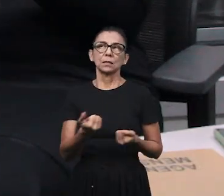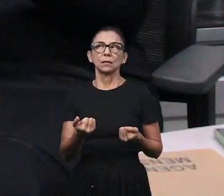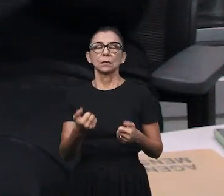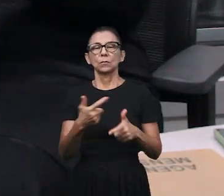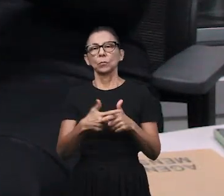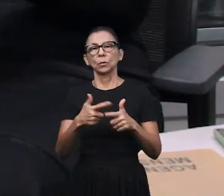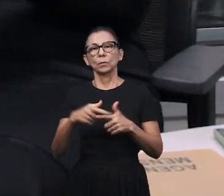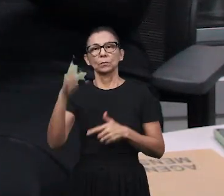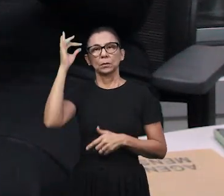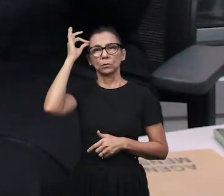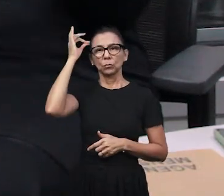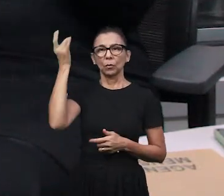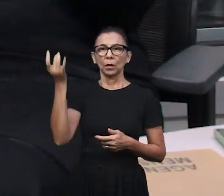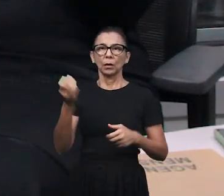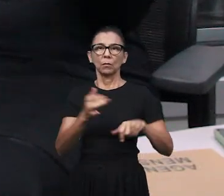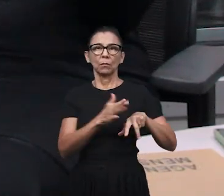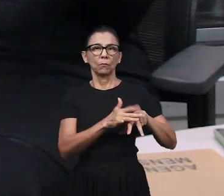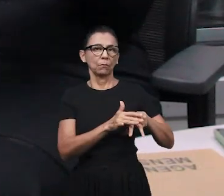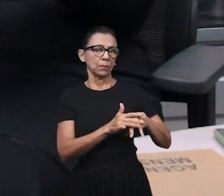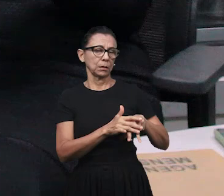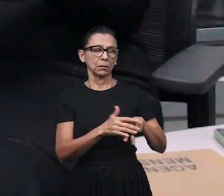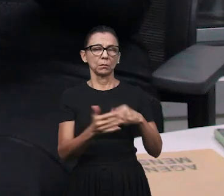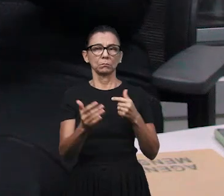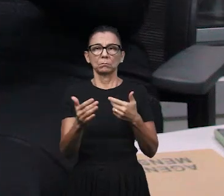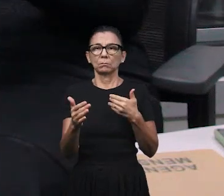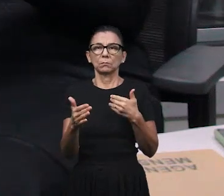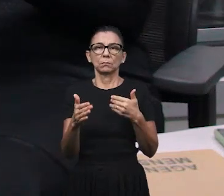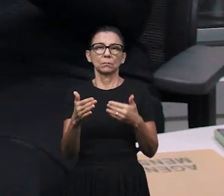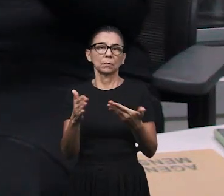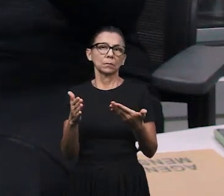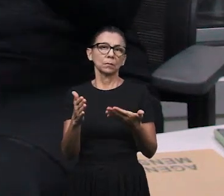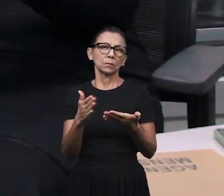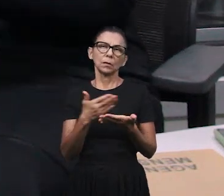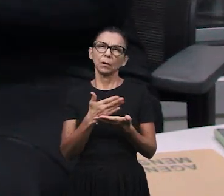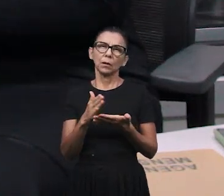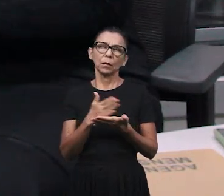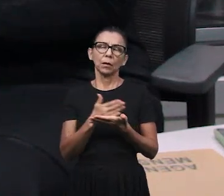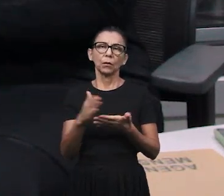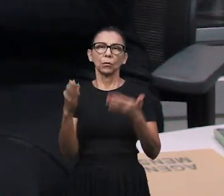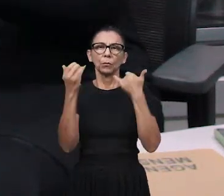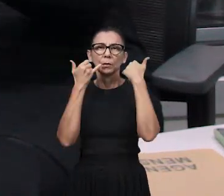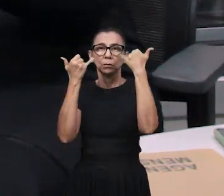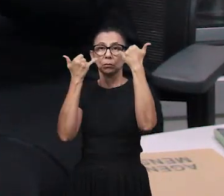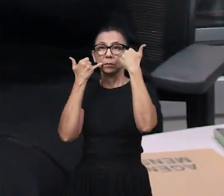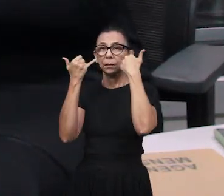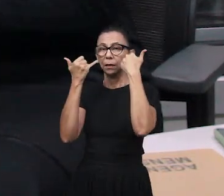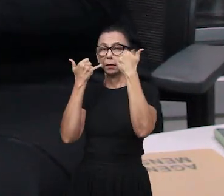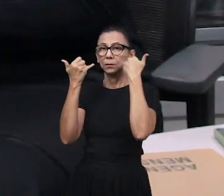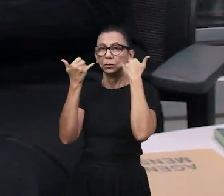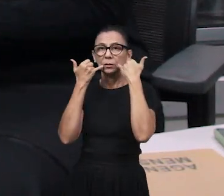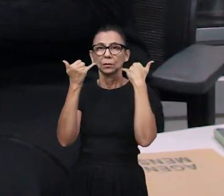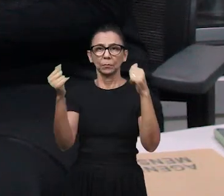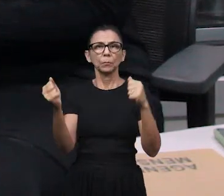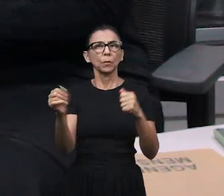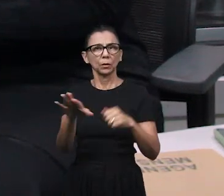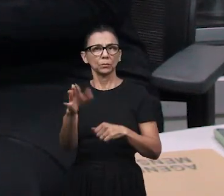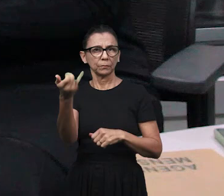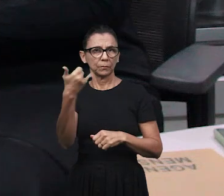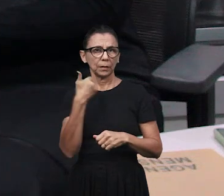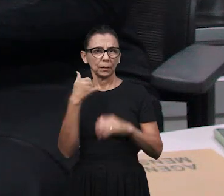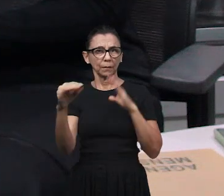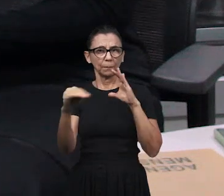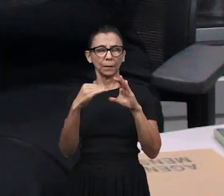espiritual, né? Às vezes de alguma enfermidade que a pessoa ouviu ali a informação e correu atrás, né? Por causa do nosso profissional ter